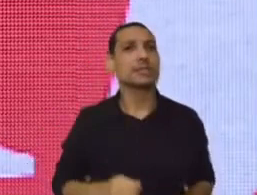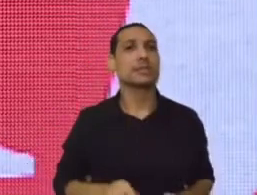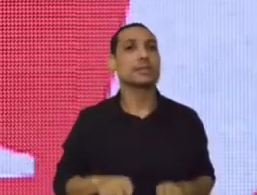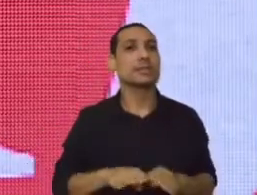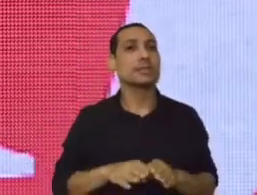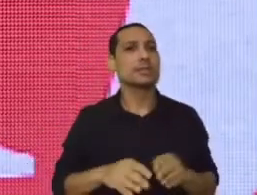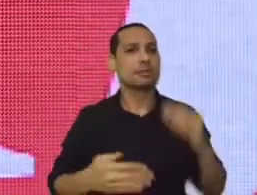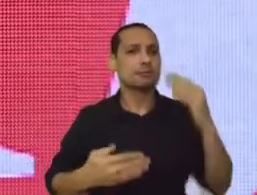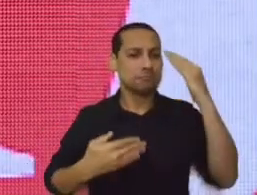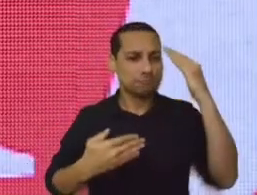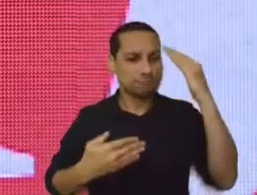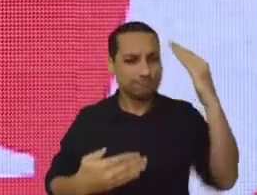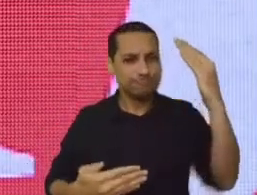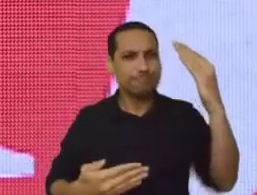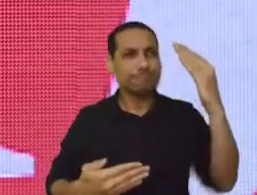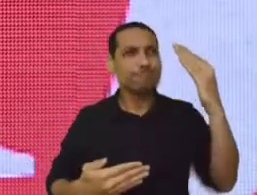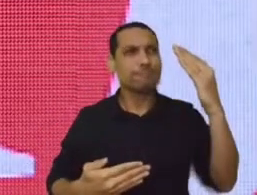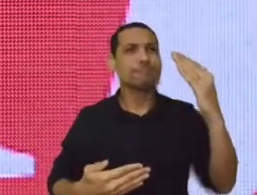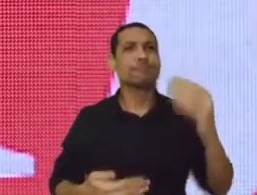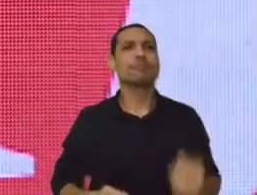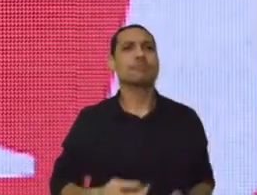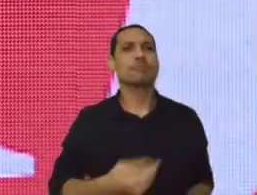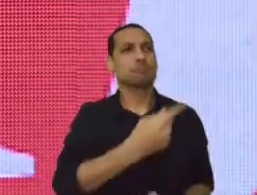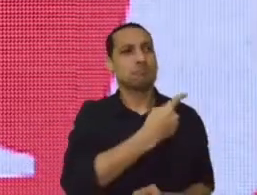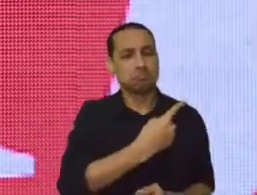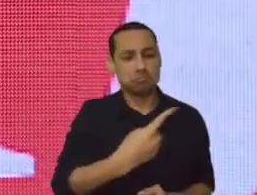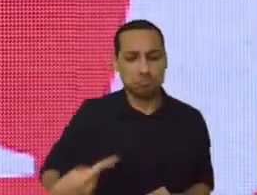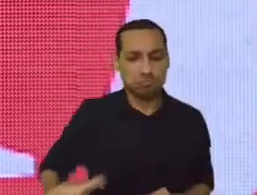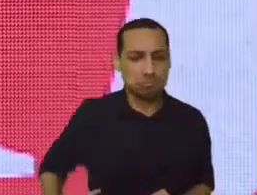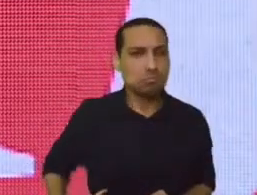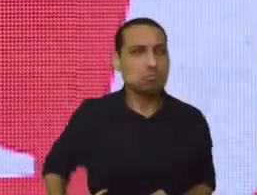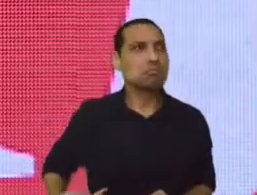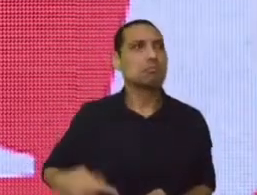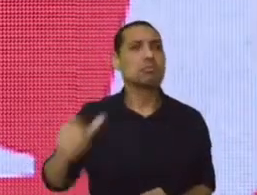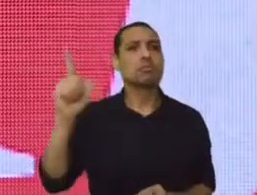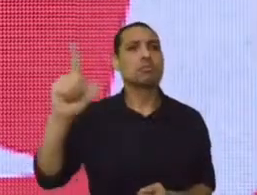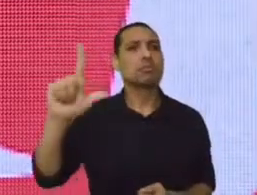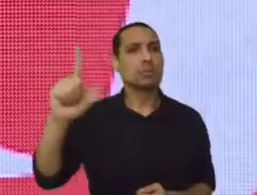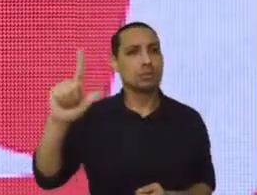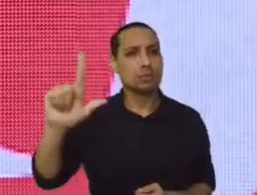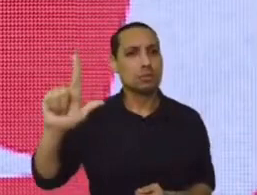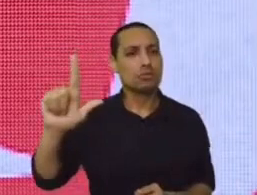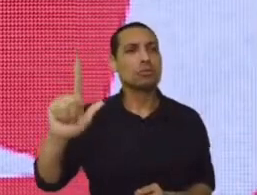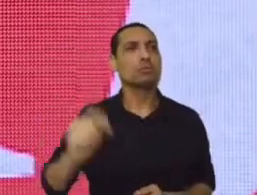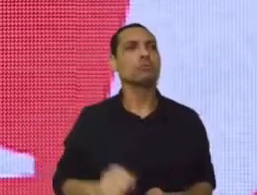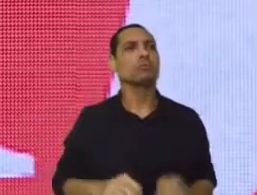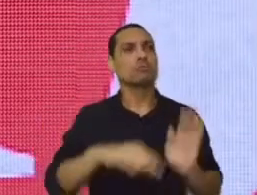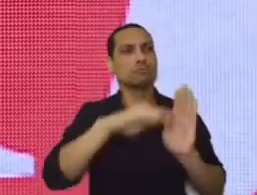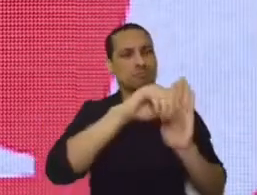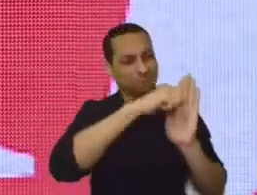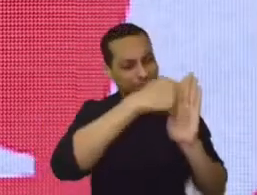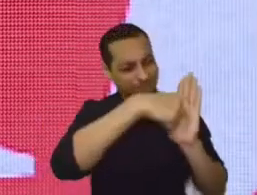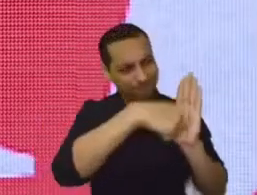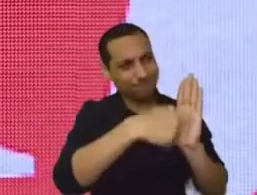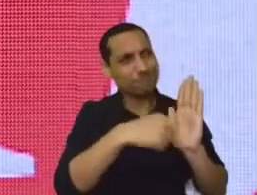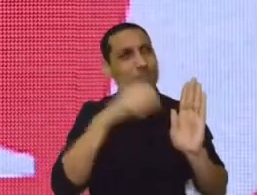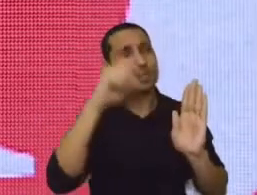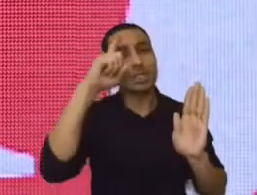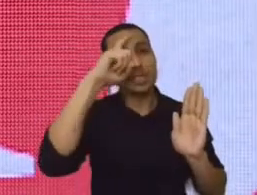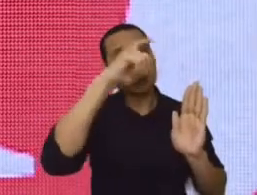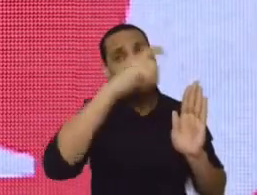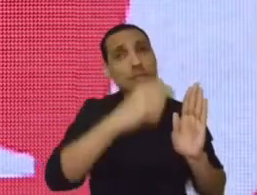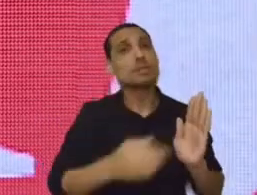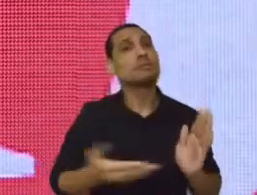Luiz Inácio Lula da Silva, que tem uma agenda muito difícil, mas que também vai estar daqui a pouco falando com a gente na abertura da